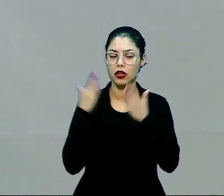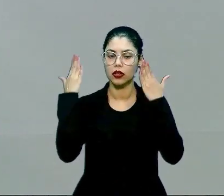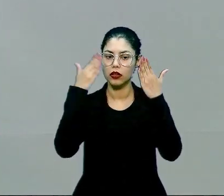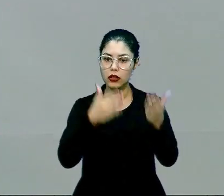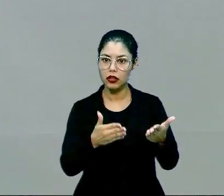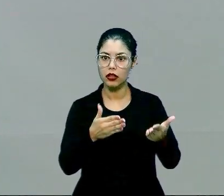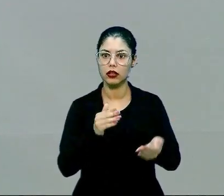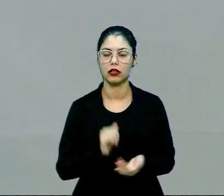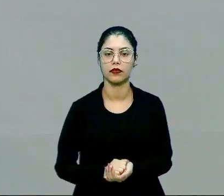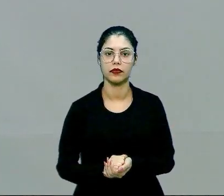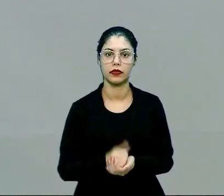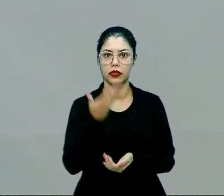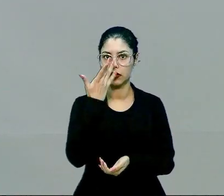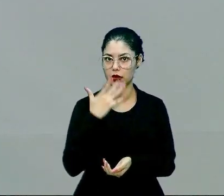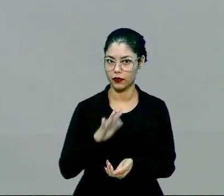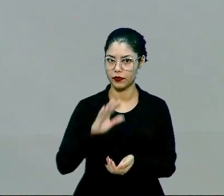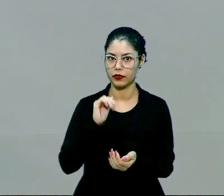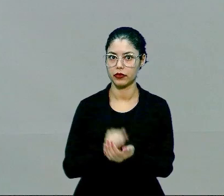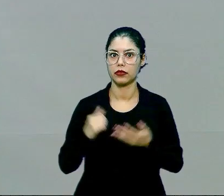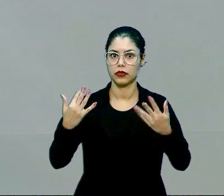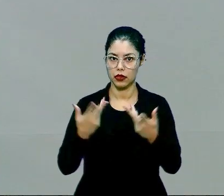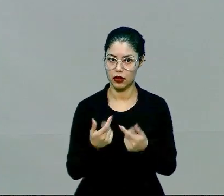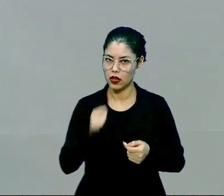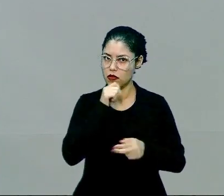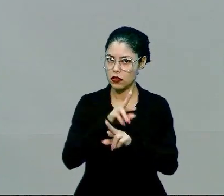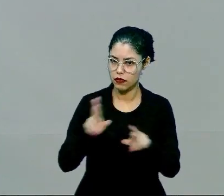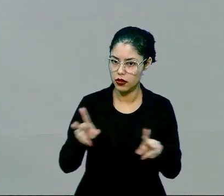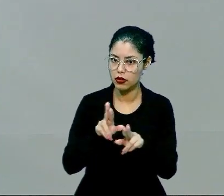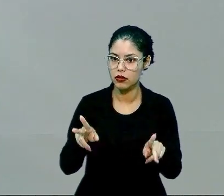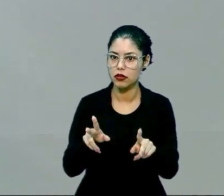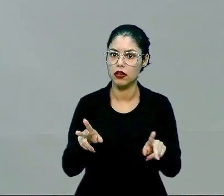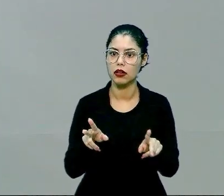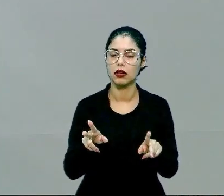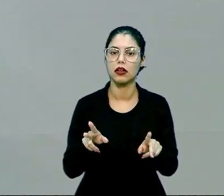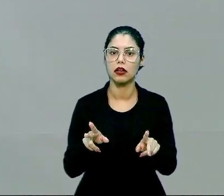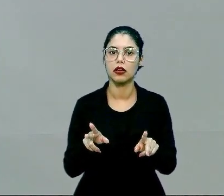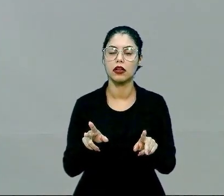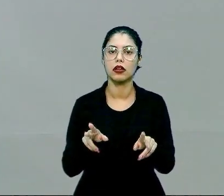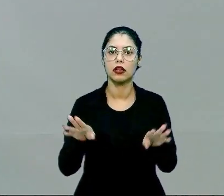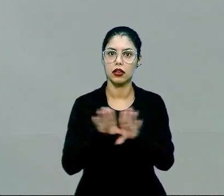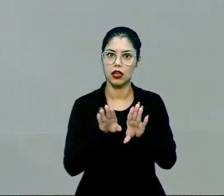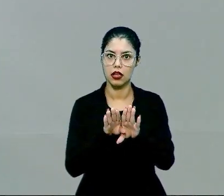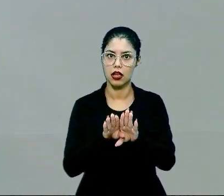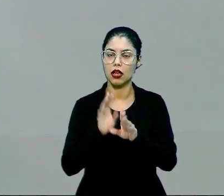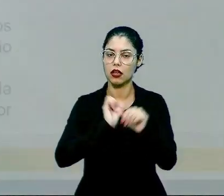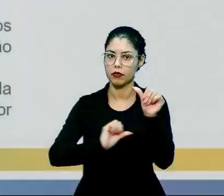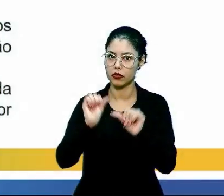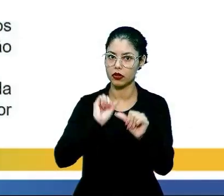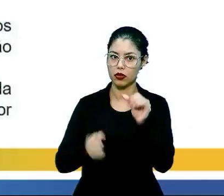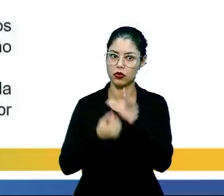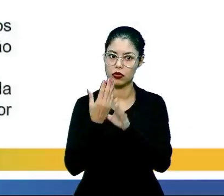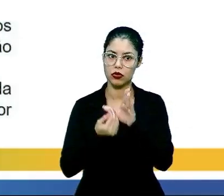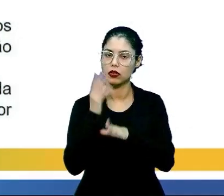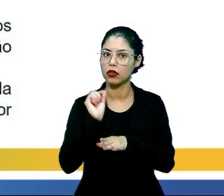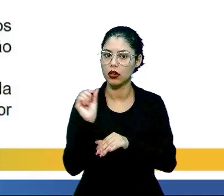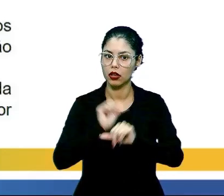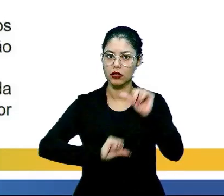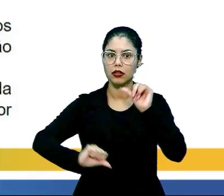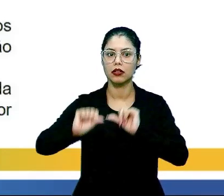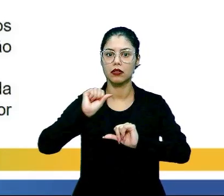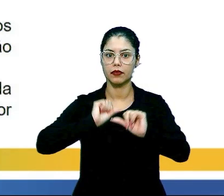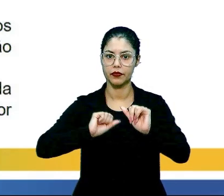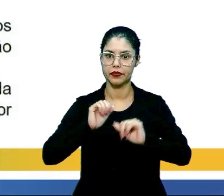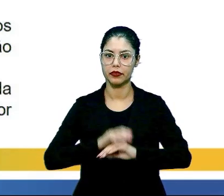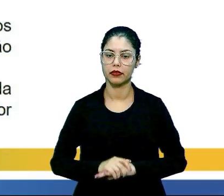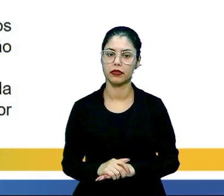direcionamento de as crianças elas estão engordando, mas o hábito alimentar está diferente. Então esse hábito alimentar, essa mudança, gerou o quê? A transformação